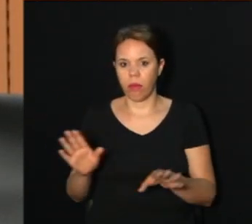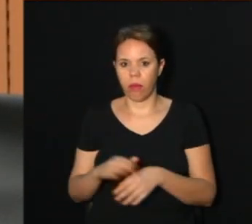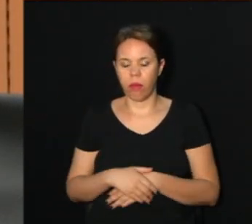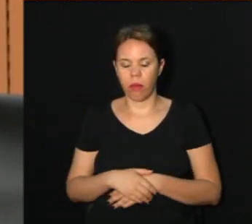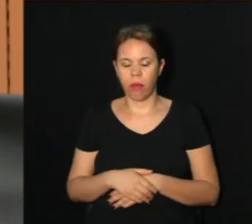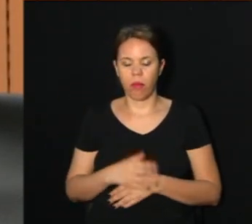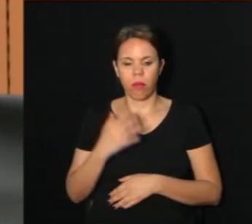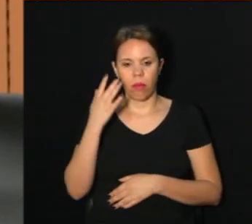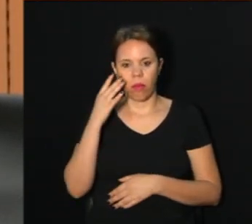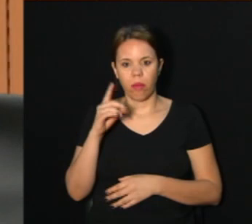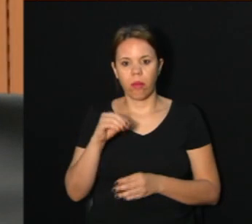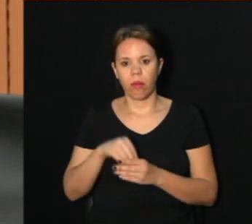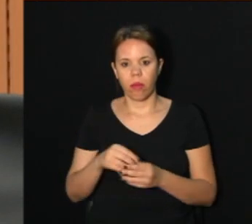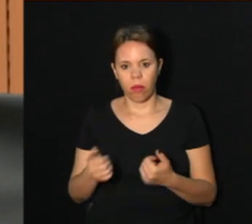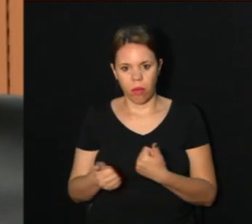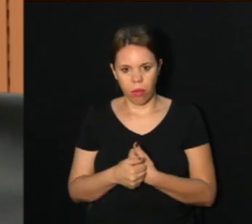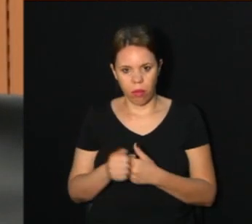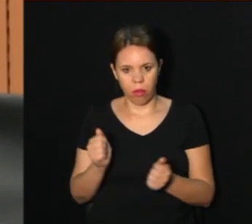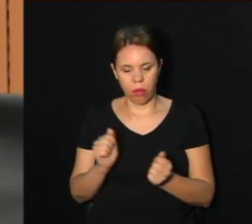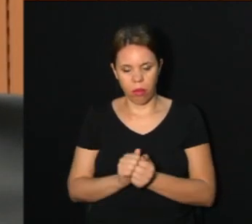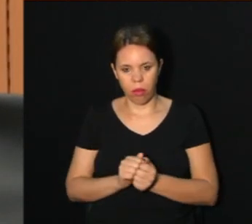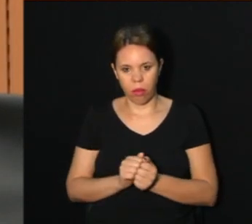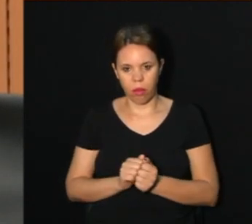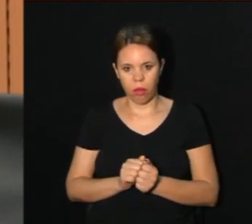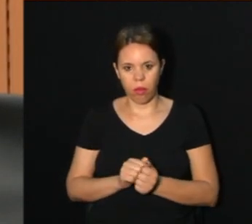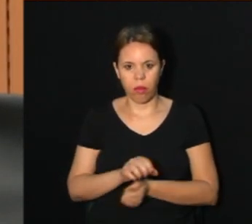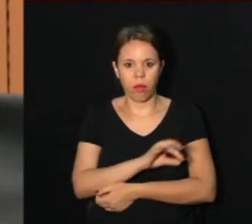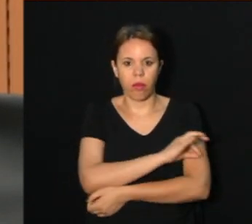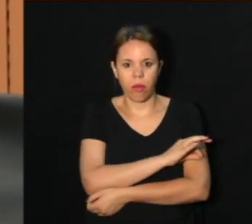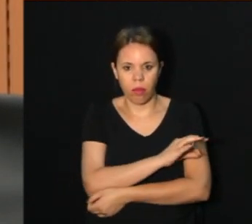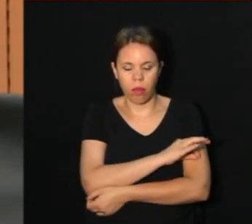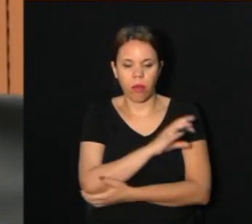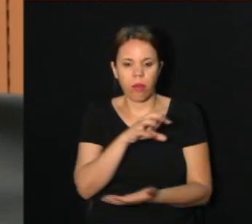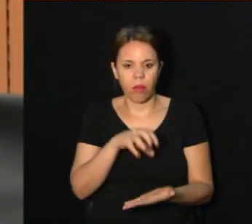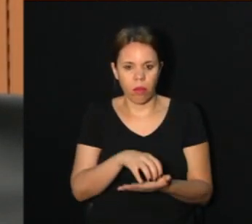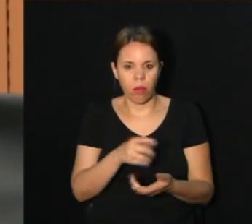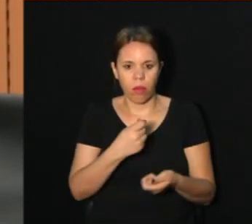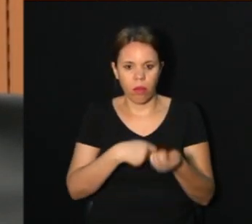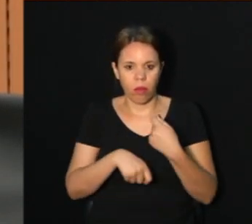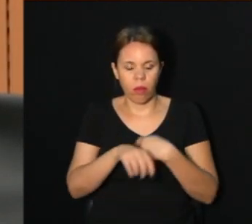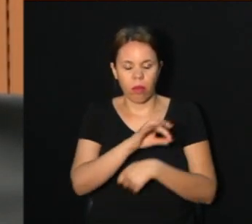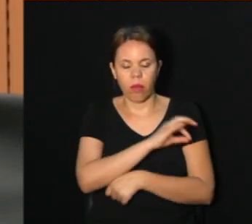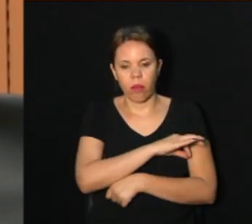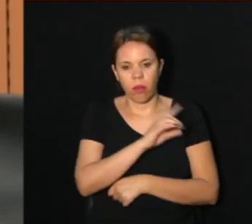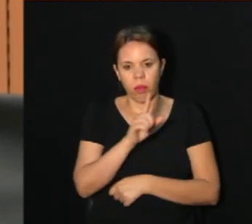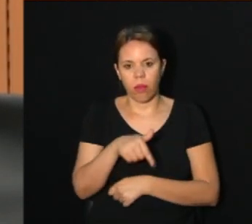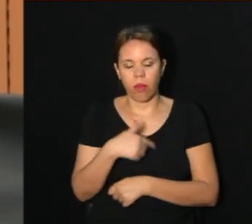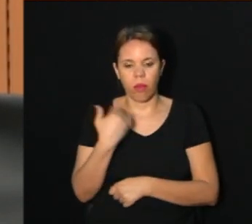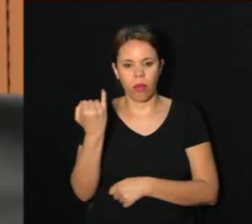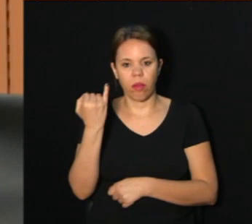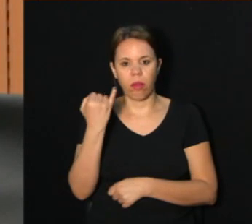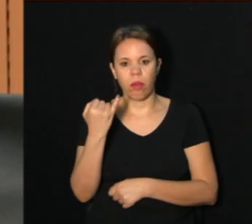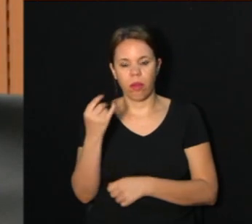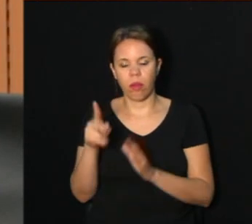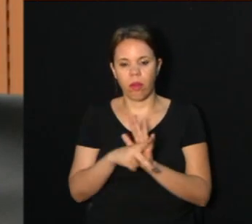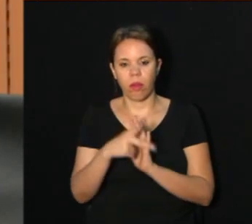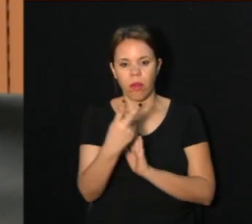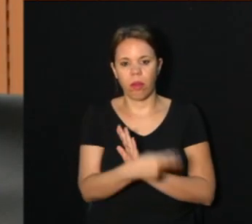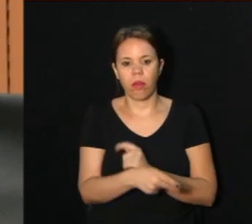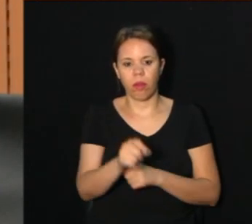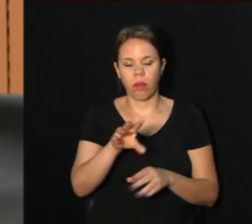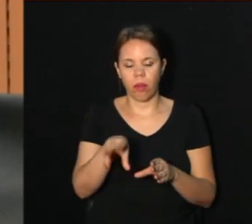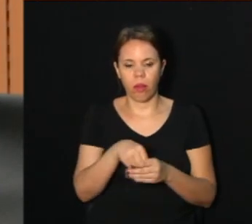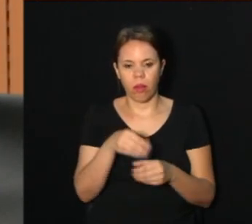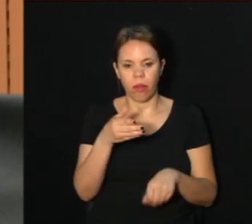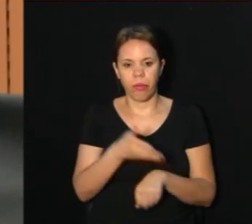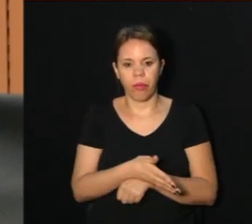que a Procuradoria tem que ficar perto do núcleo da administração municipal, porque ela faz parte